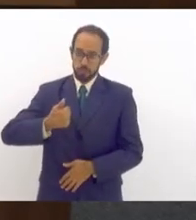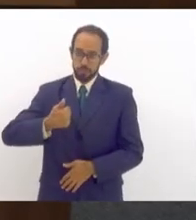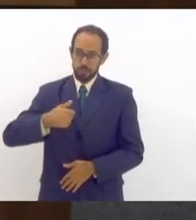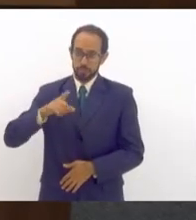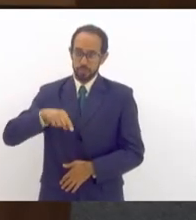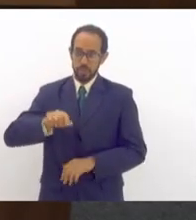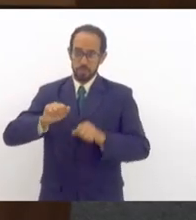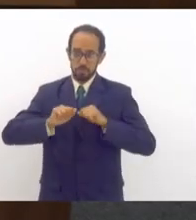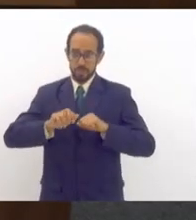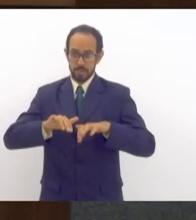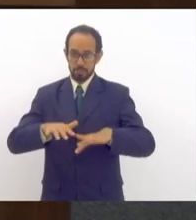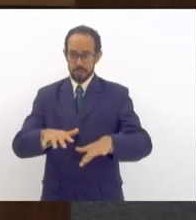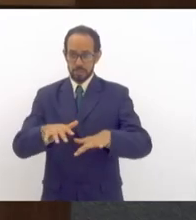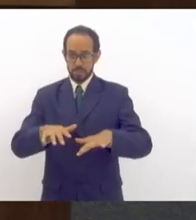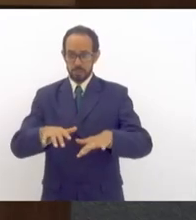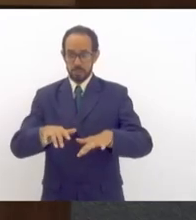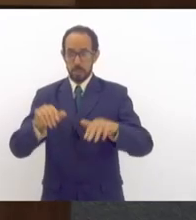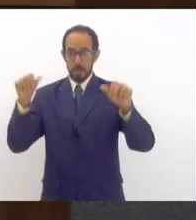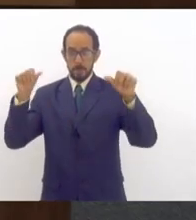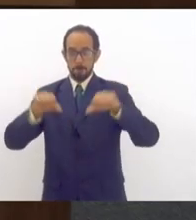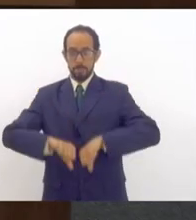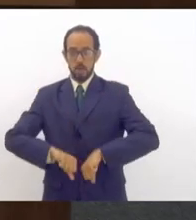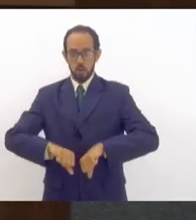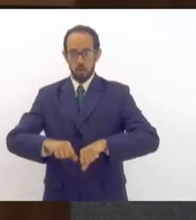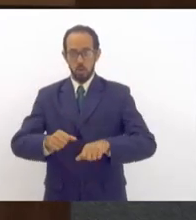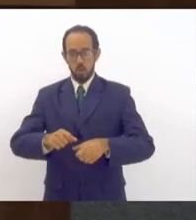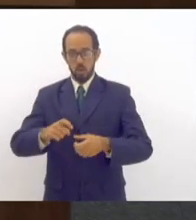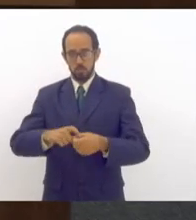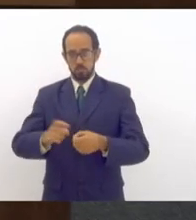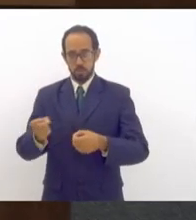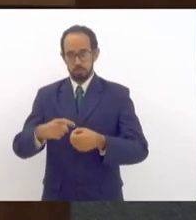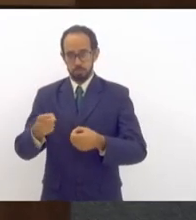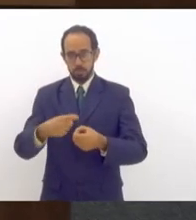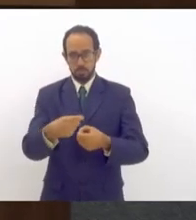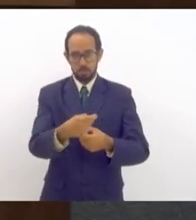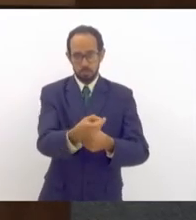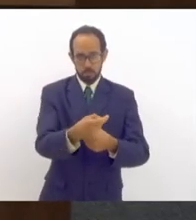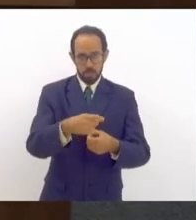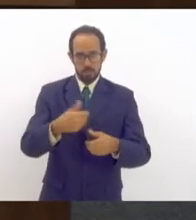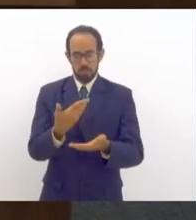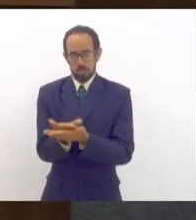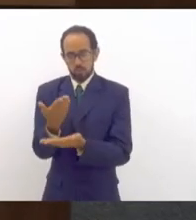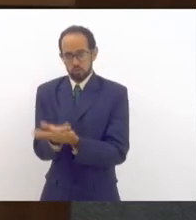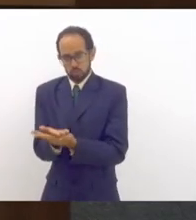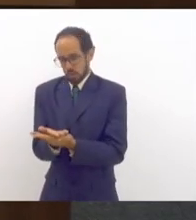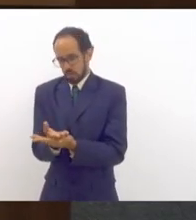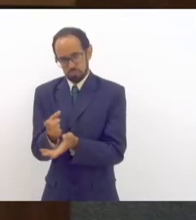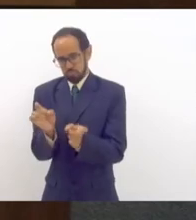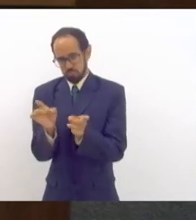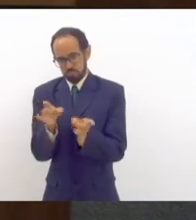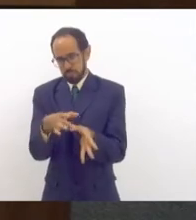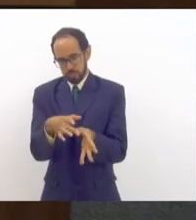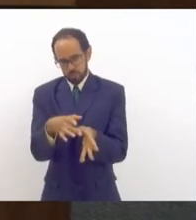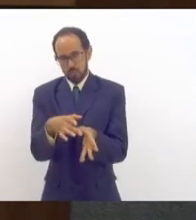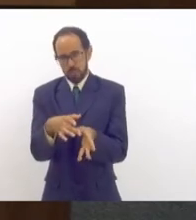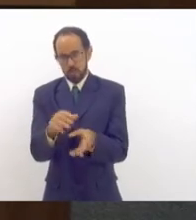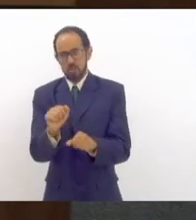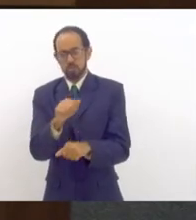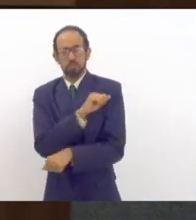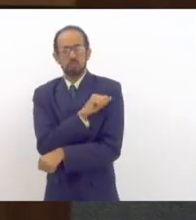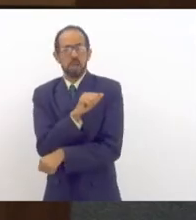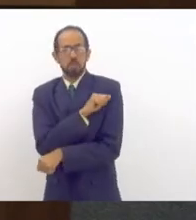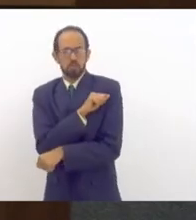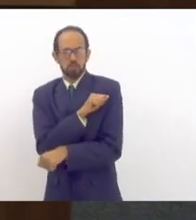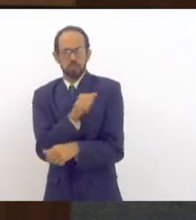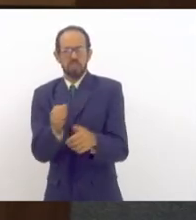a pandemia agravou a evasão das escolas como a gente sabe é o que aconteceu com vários fatores